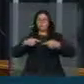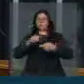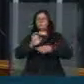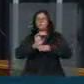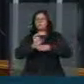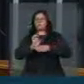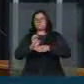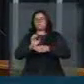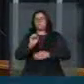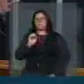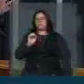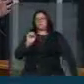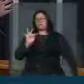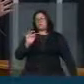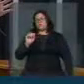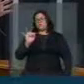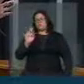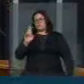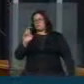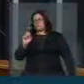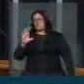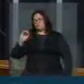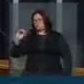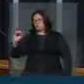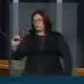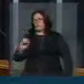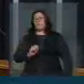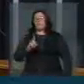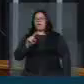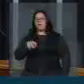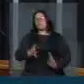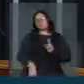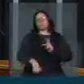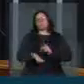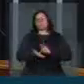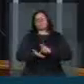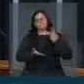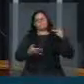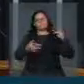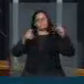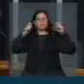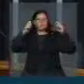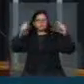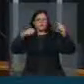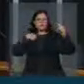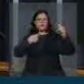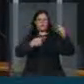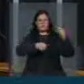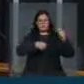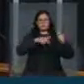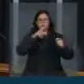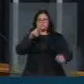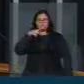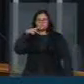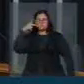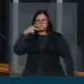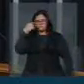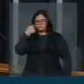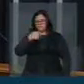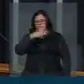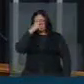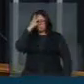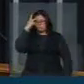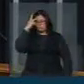contra o establishment. Essa é que é a realidade, e que nós, políticos, temos que ter